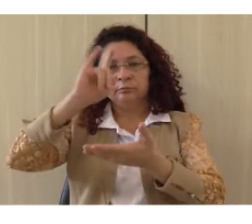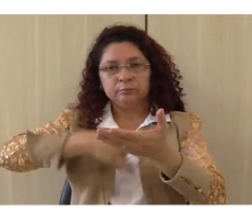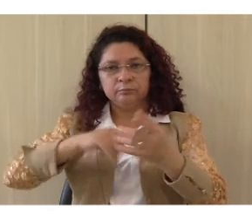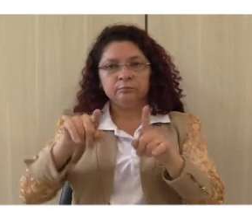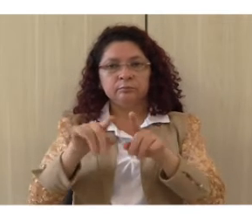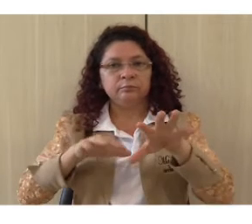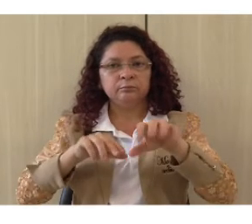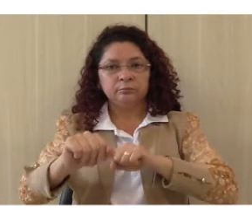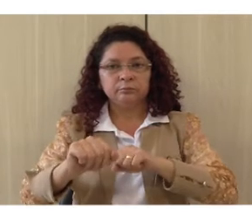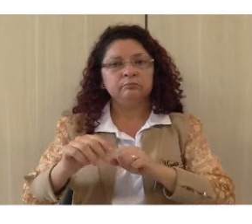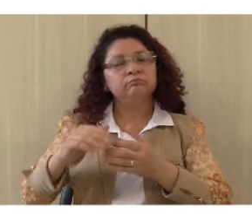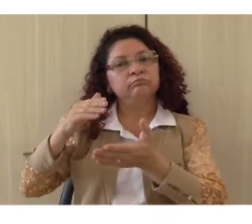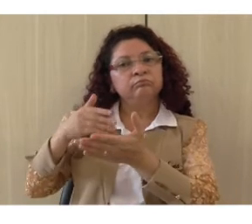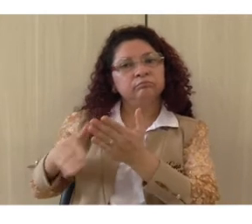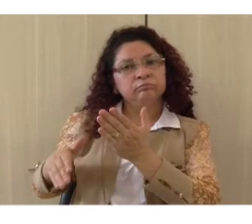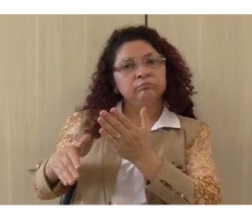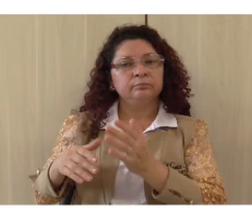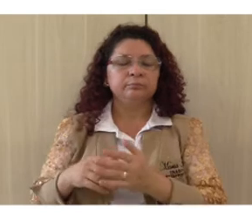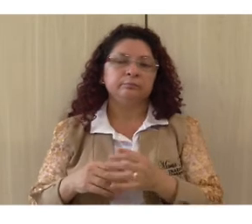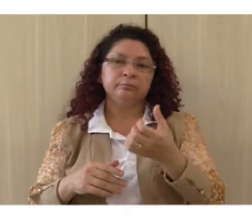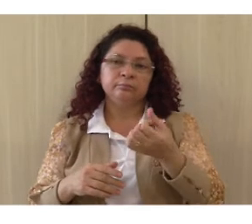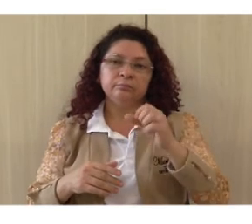curricular, eliminatória. Item